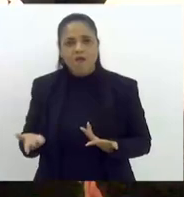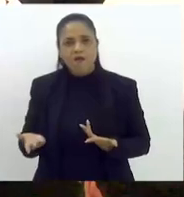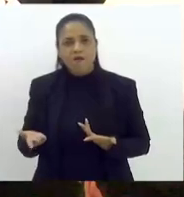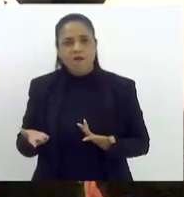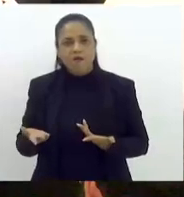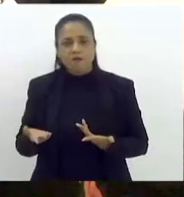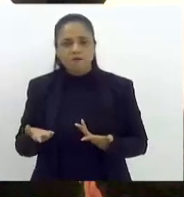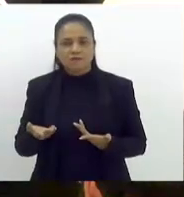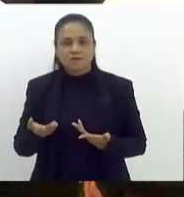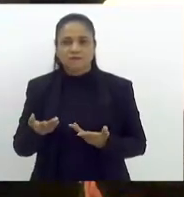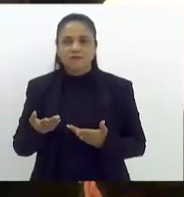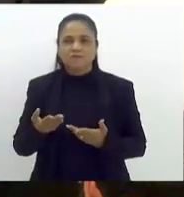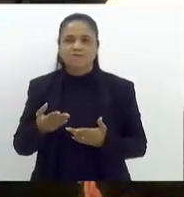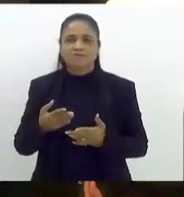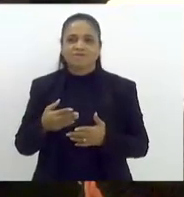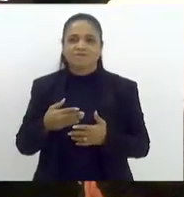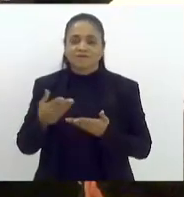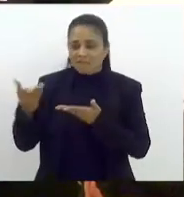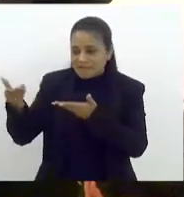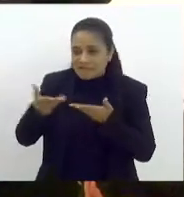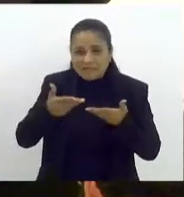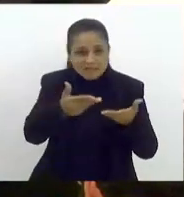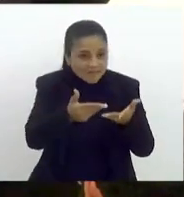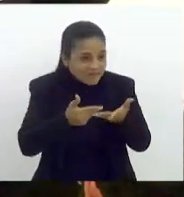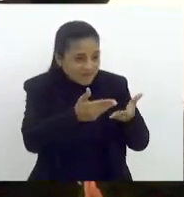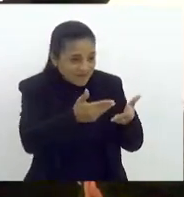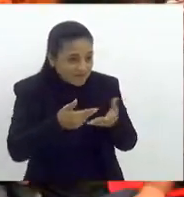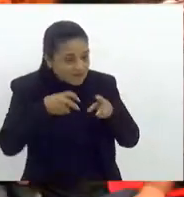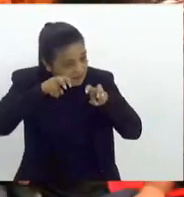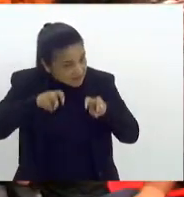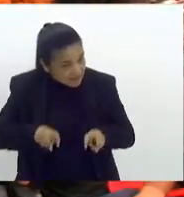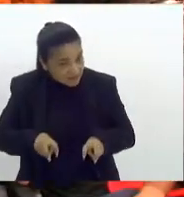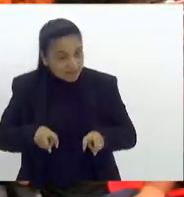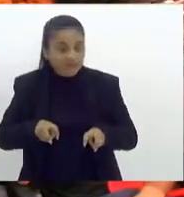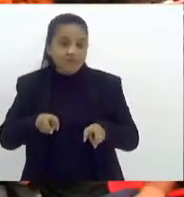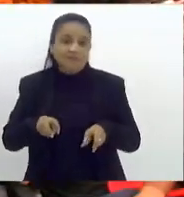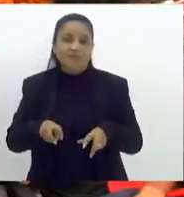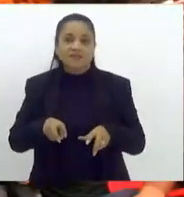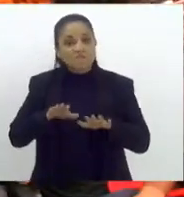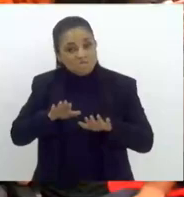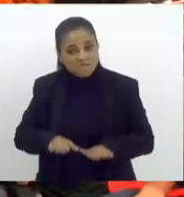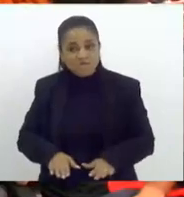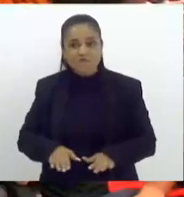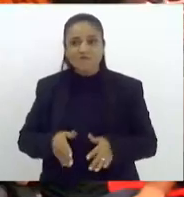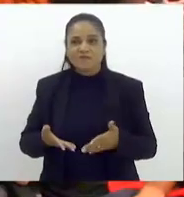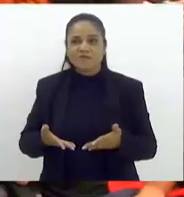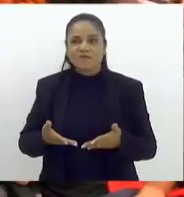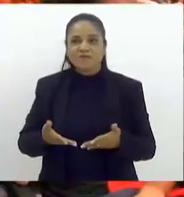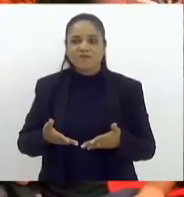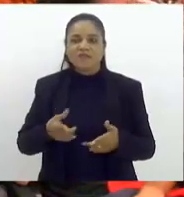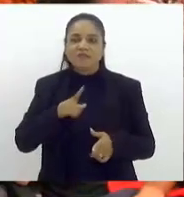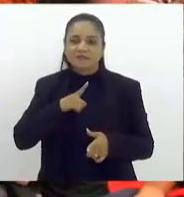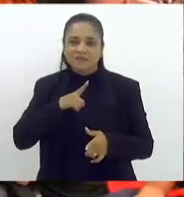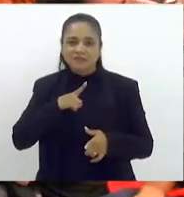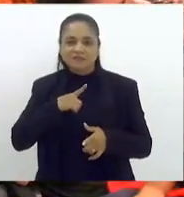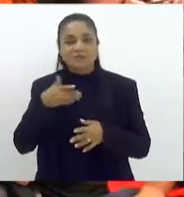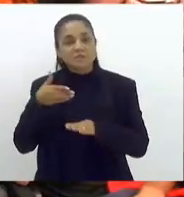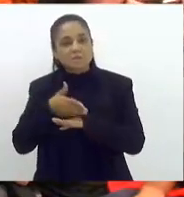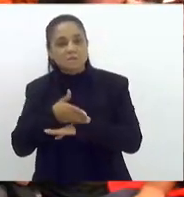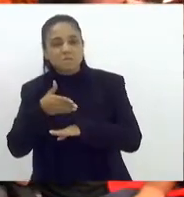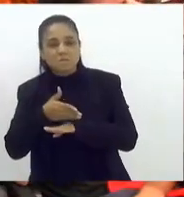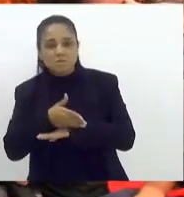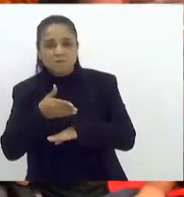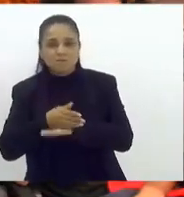chega mais chega mais ocupa esse espaço aqui fica aqui dentro mesmo também tem aí a presença